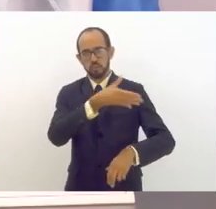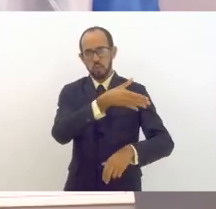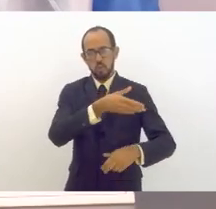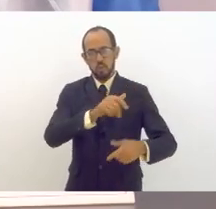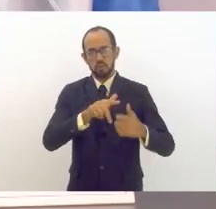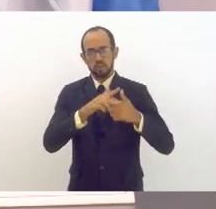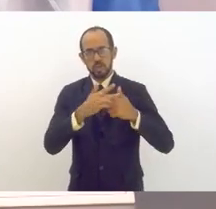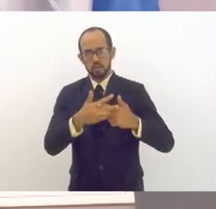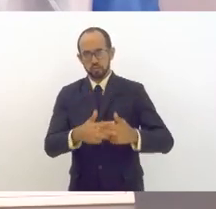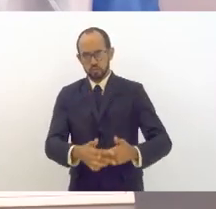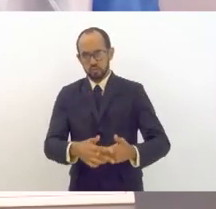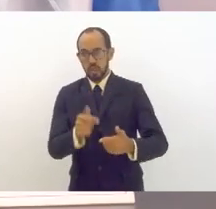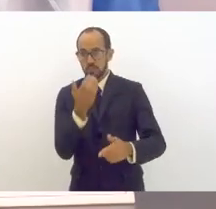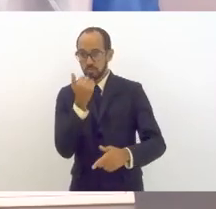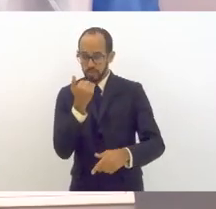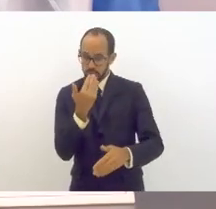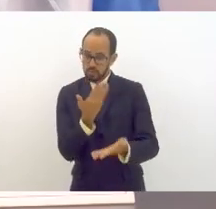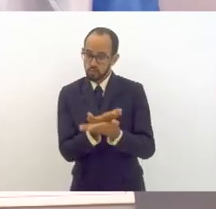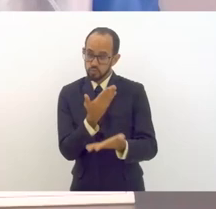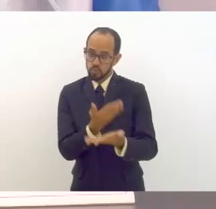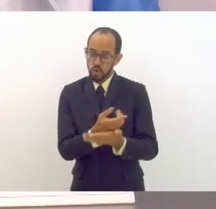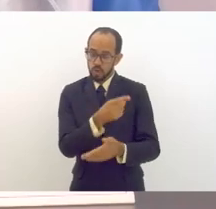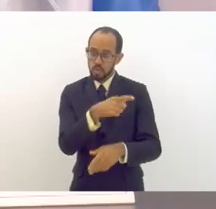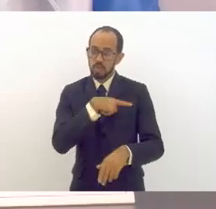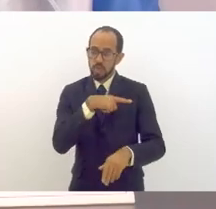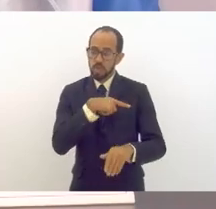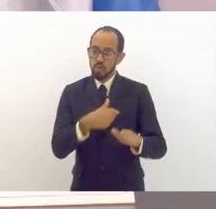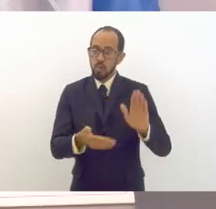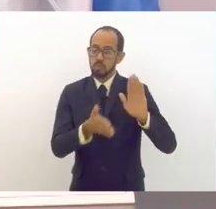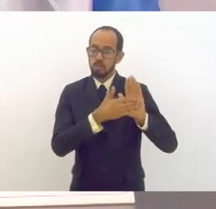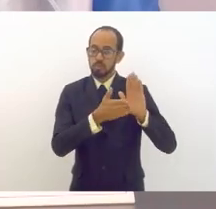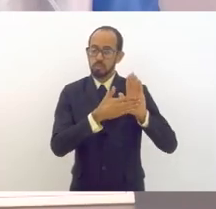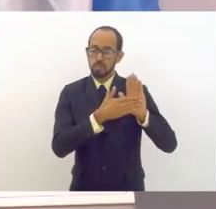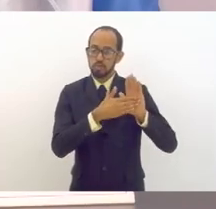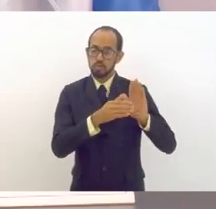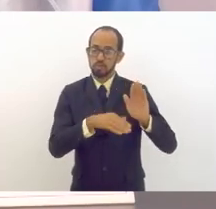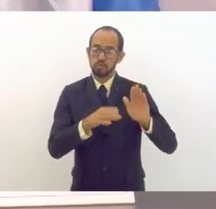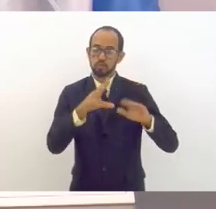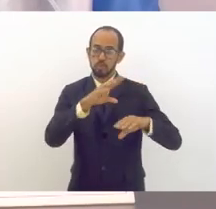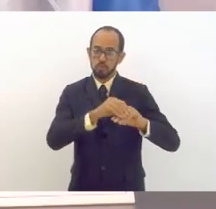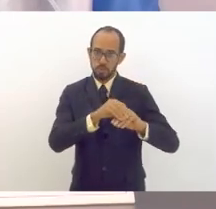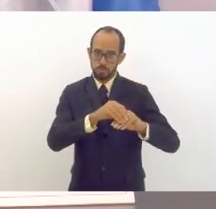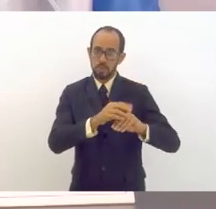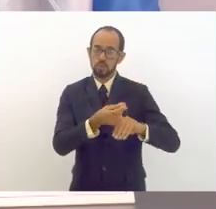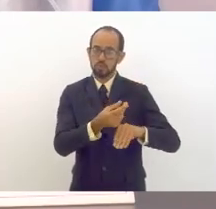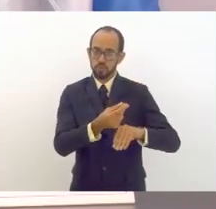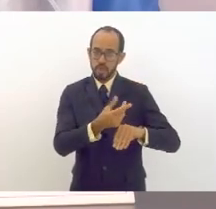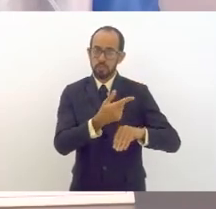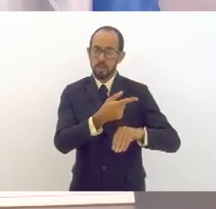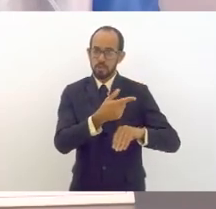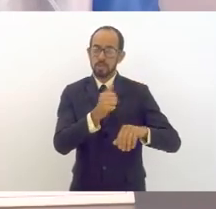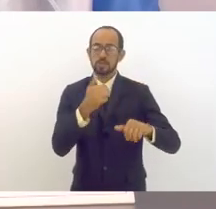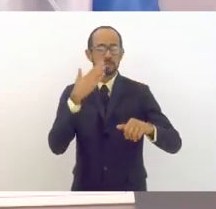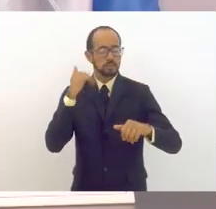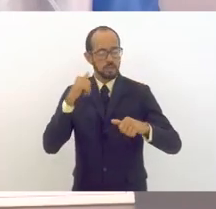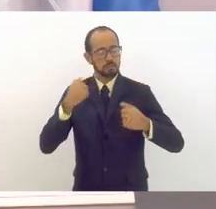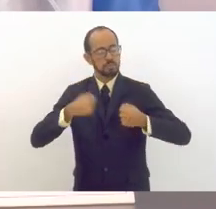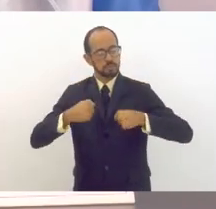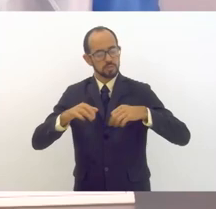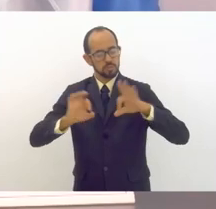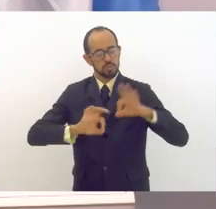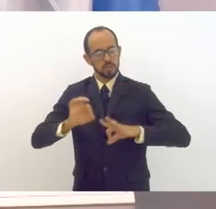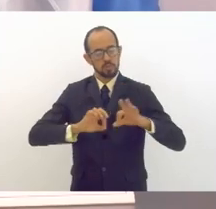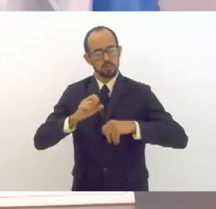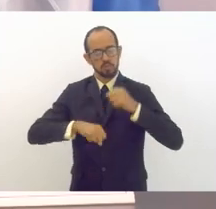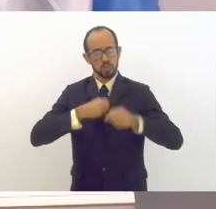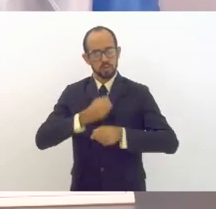valor da alimentação escolar e tem um compromisso também de pagamento de mais uma cota extra, mas a gente entende que há necessidade de um planejamento também já para o ano que